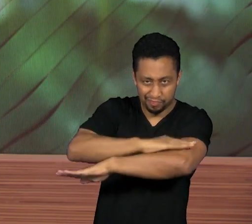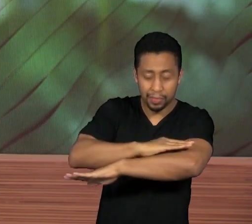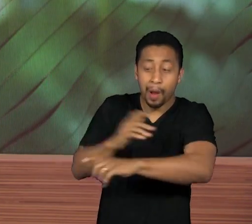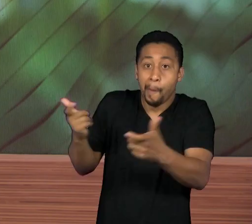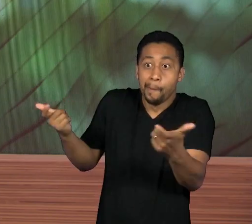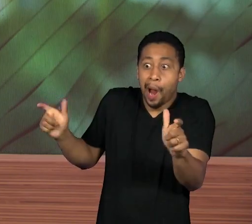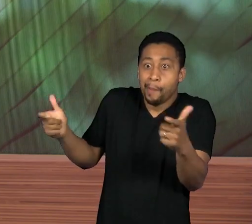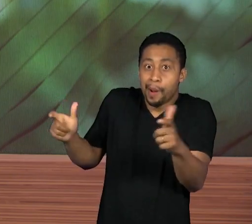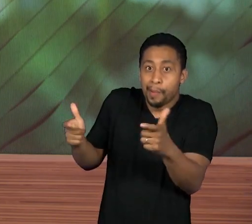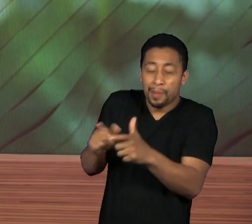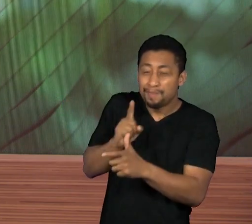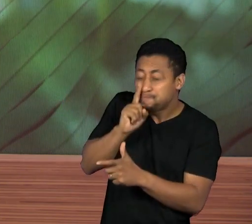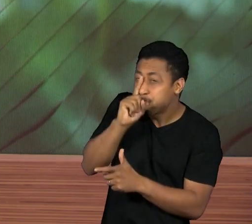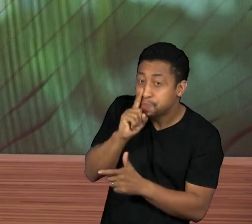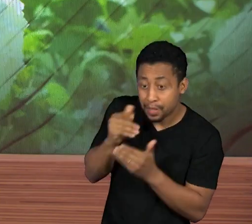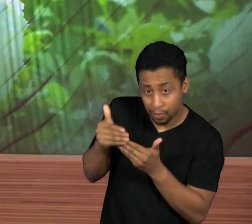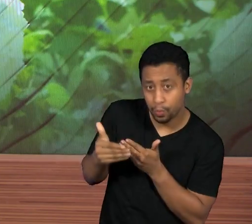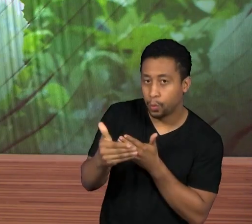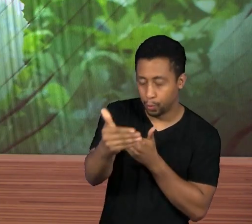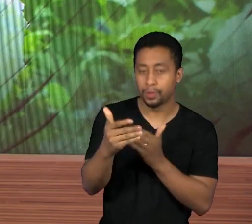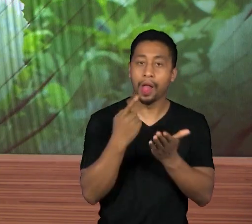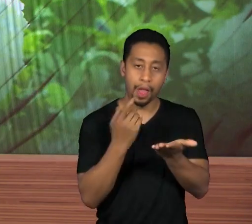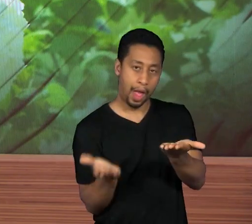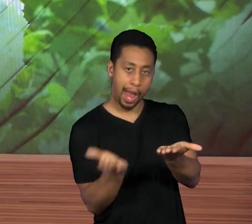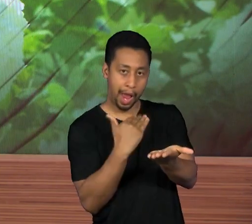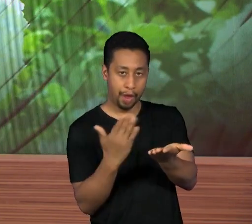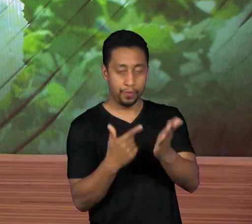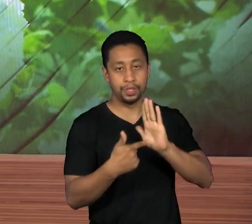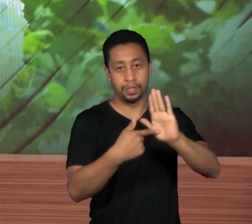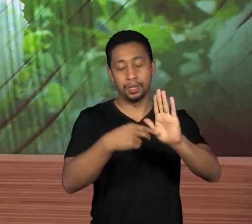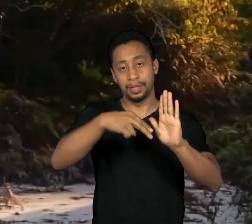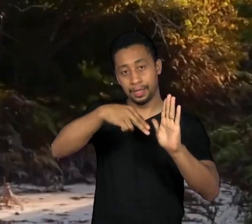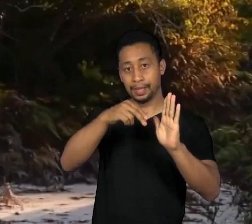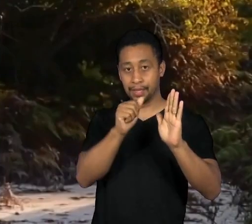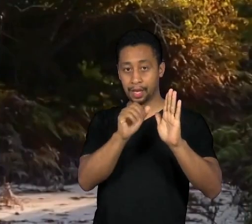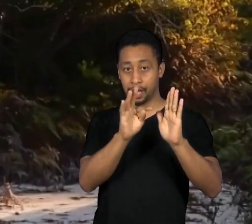estudo internacional publicado na revista científica Nature.